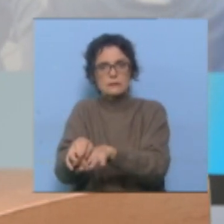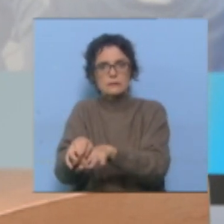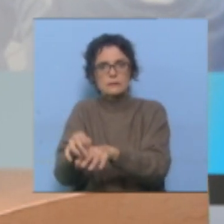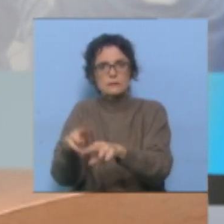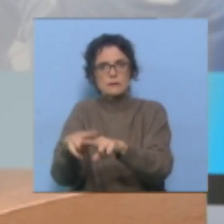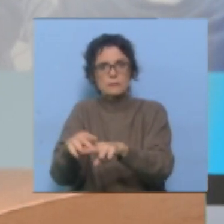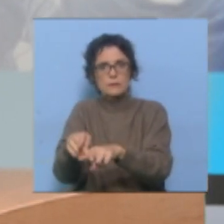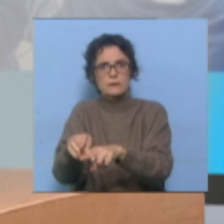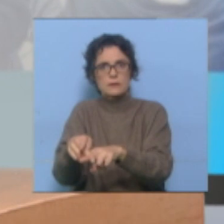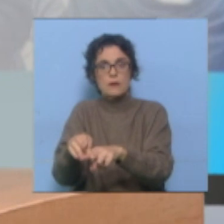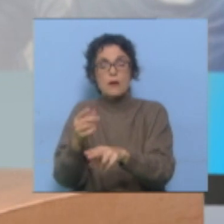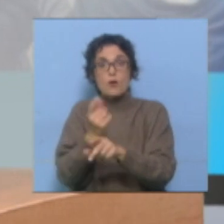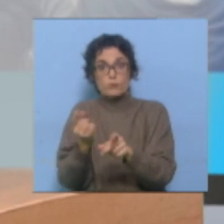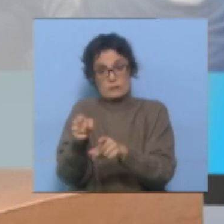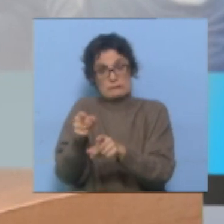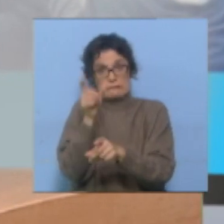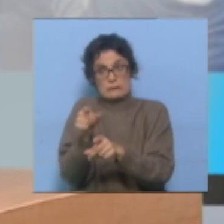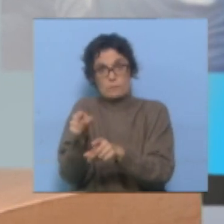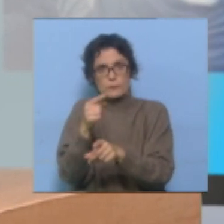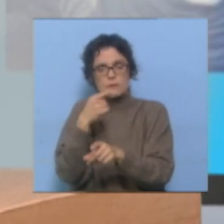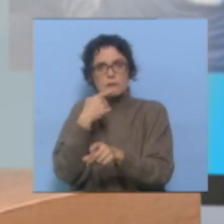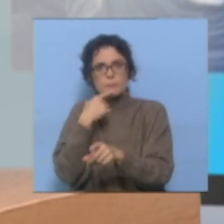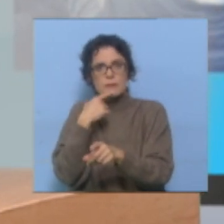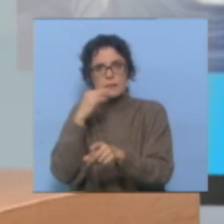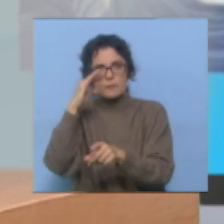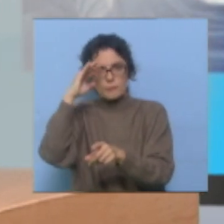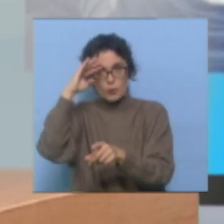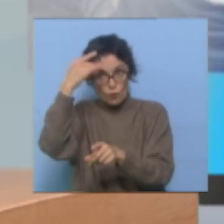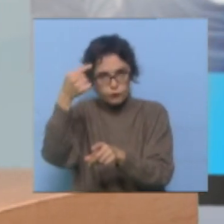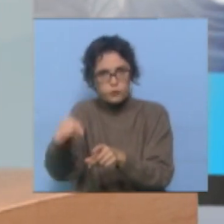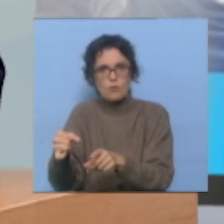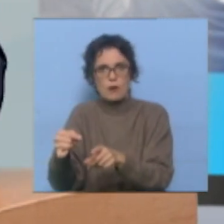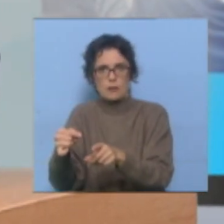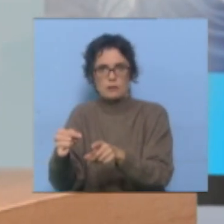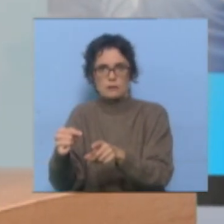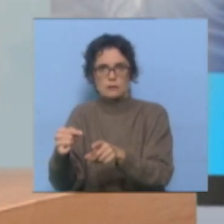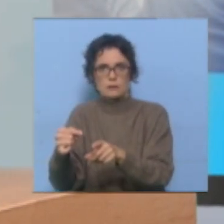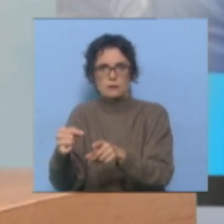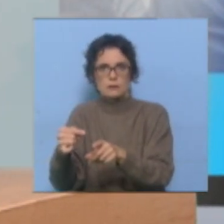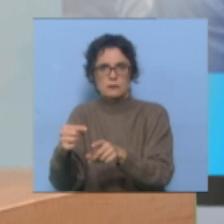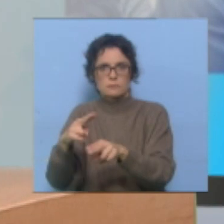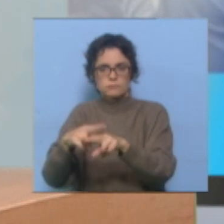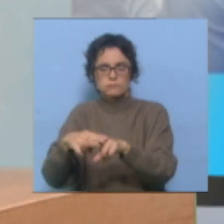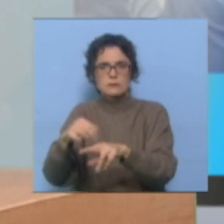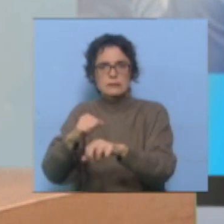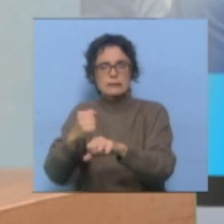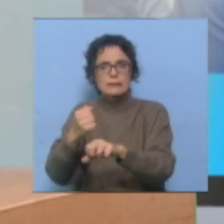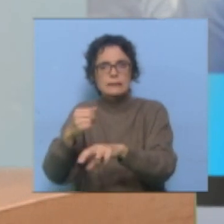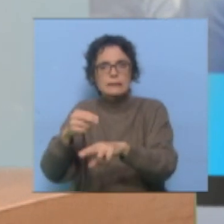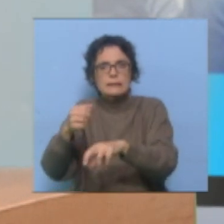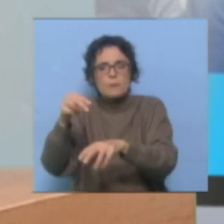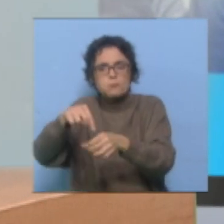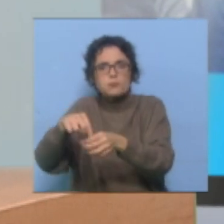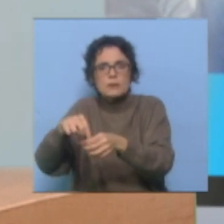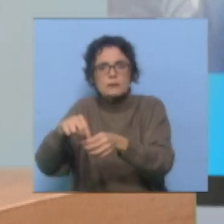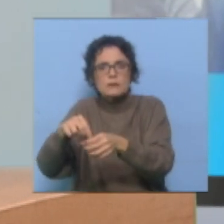que os seus horizontes não terminam naquele muro, nem terminam naquela grade, estão para além, os horizontes que se abrem para além das portas ou das